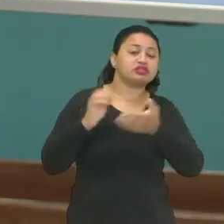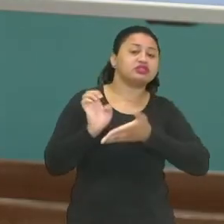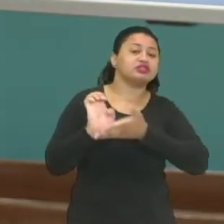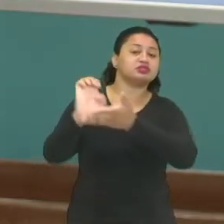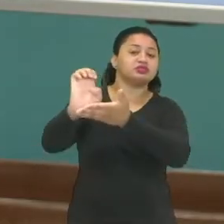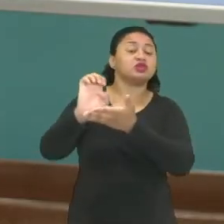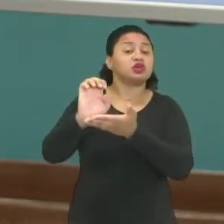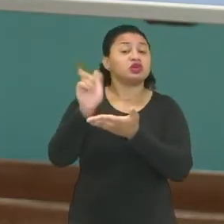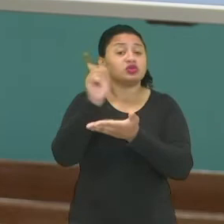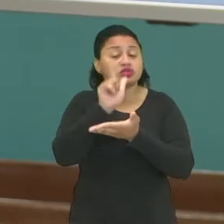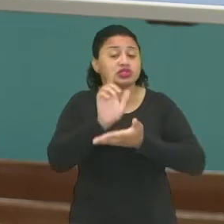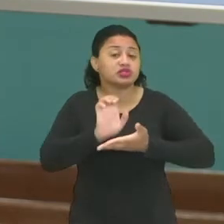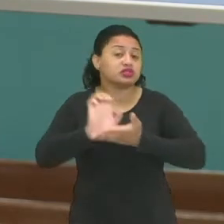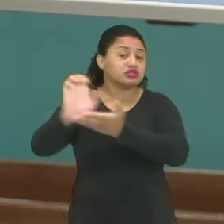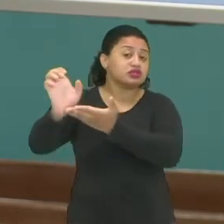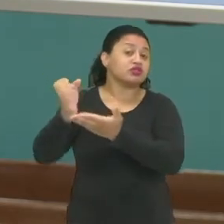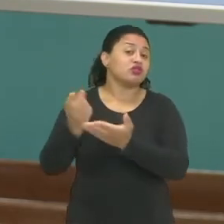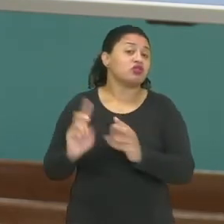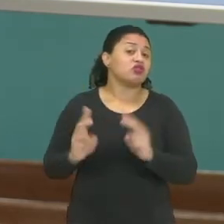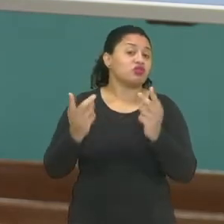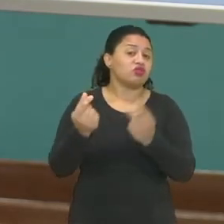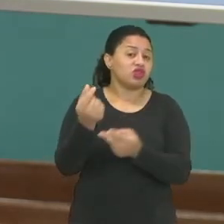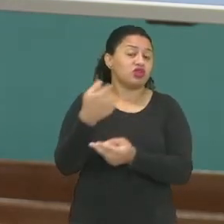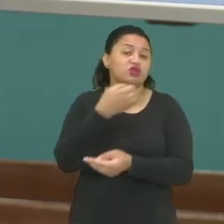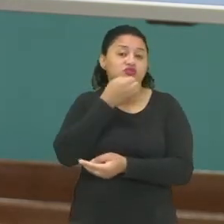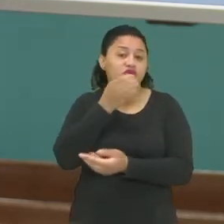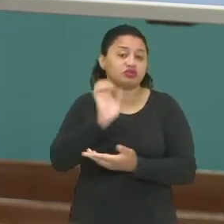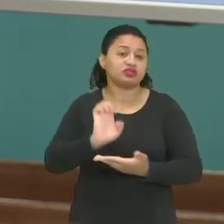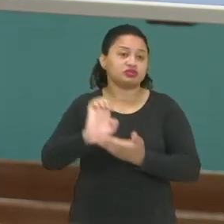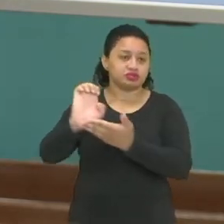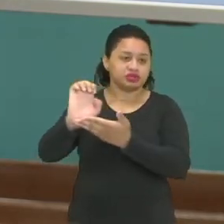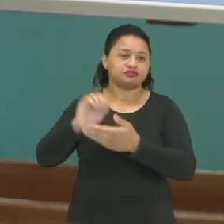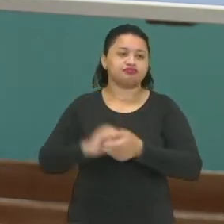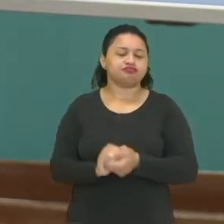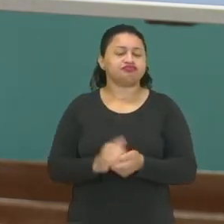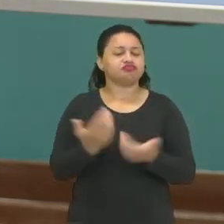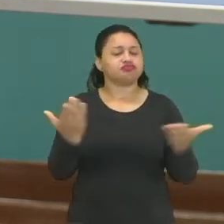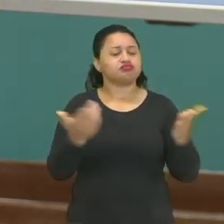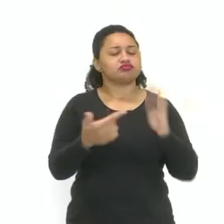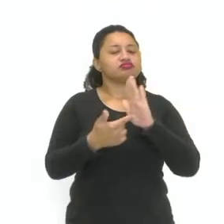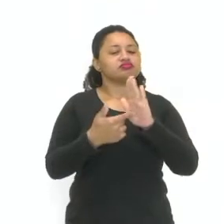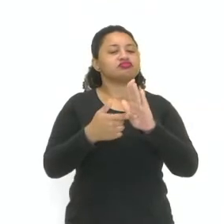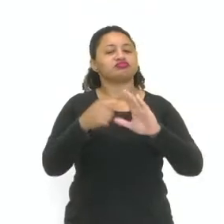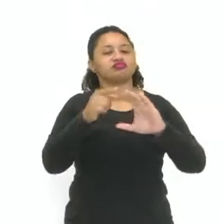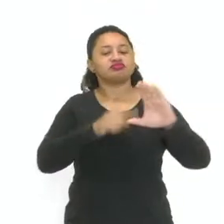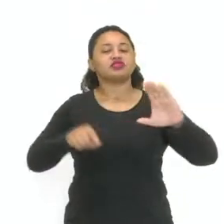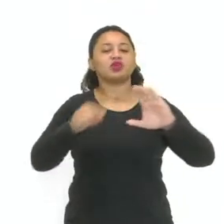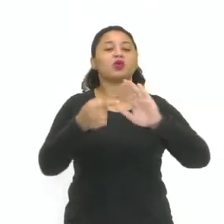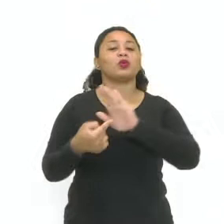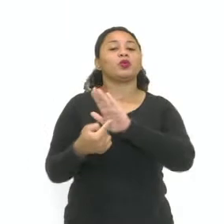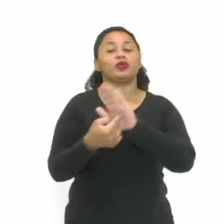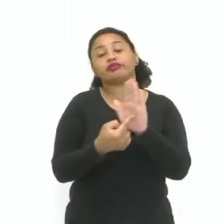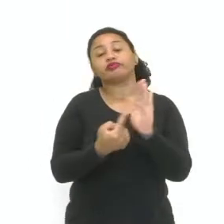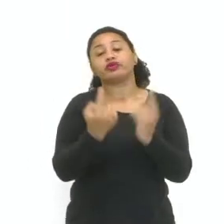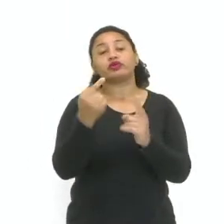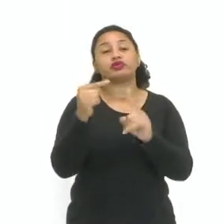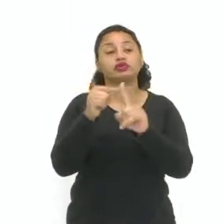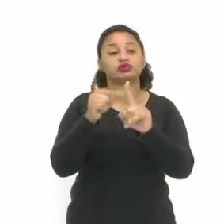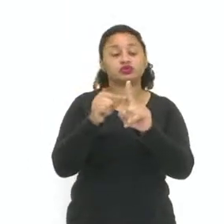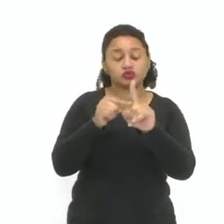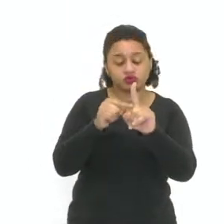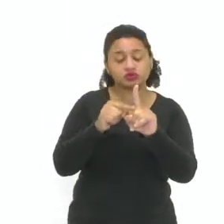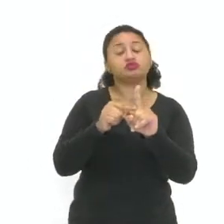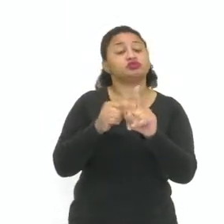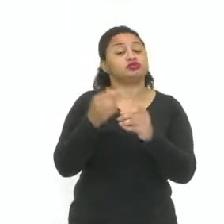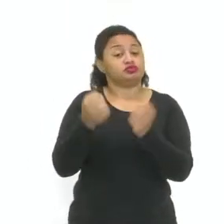mundo afora então, tá bom? Muito bem. Então aqui temos um gráfico mostrando aí qual tipo de modalidade